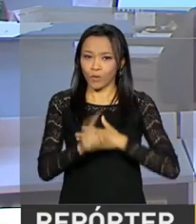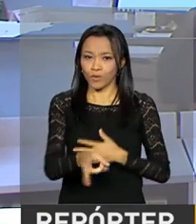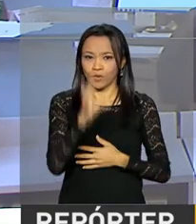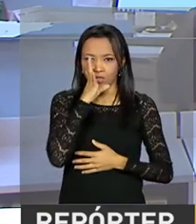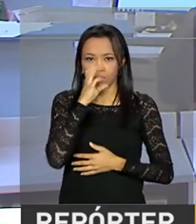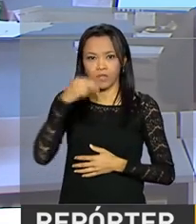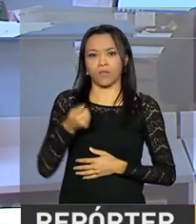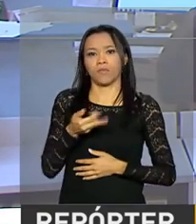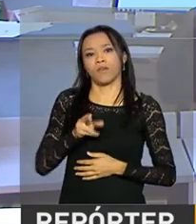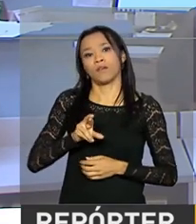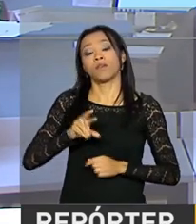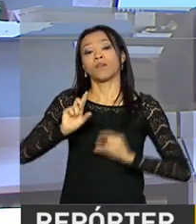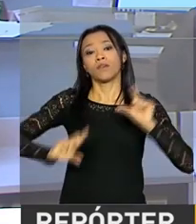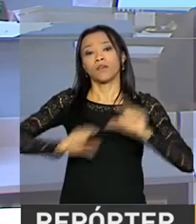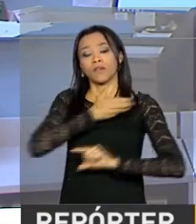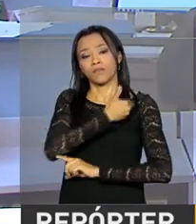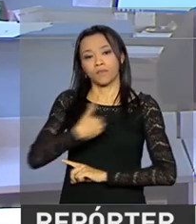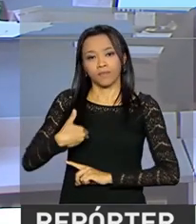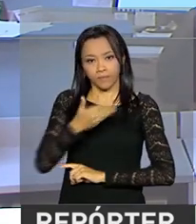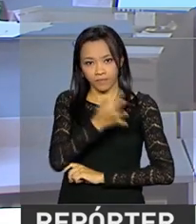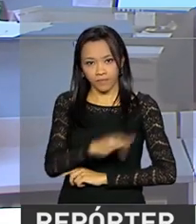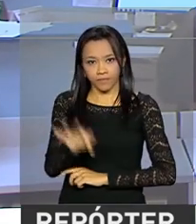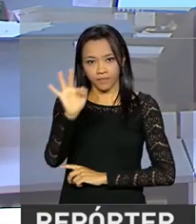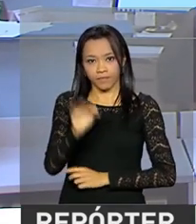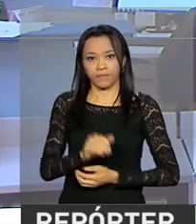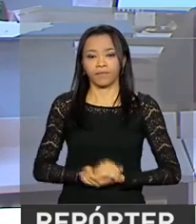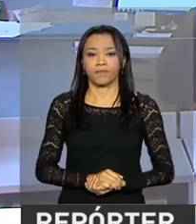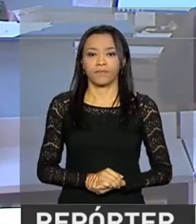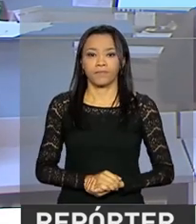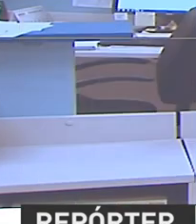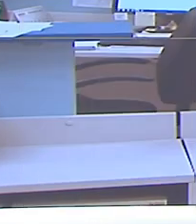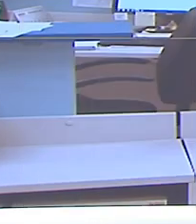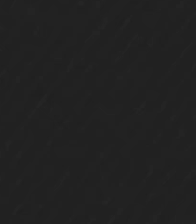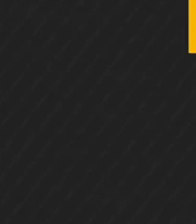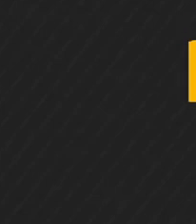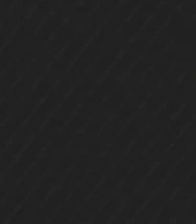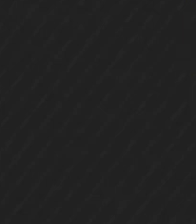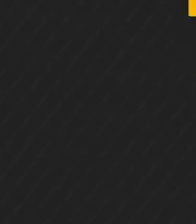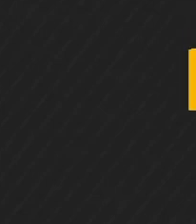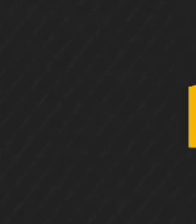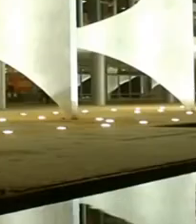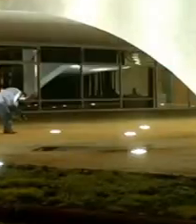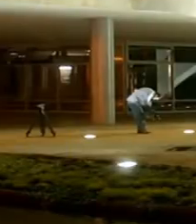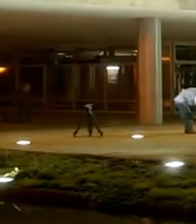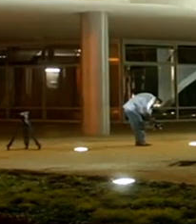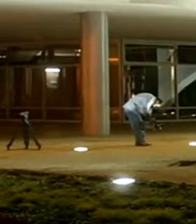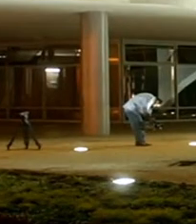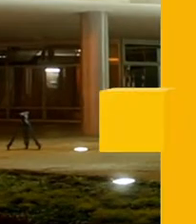Continue com a gente aqui na TV NBR, a TV do Governo Federal.